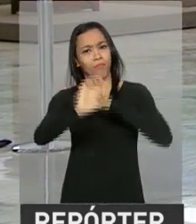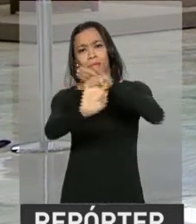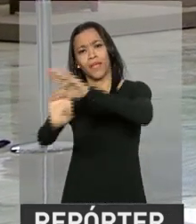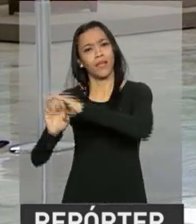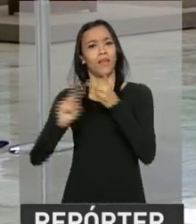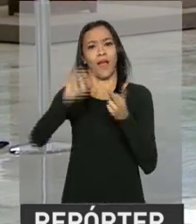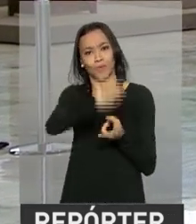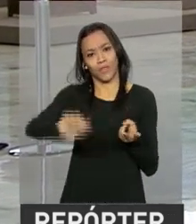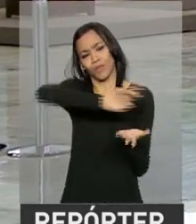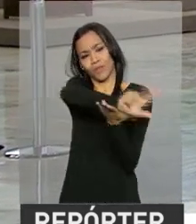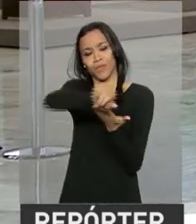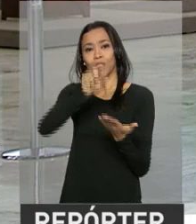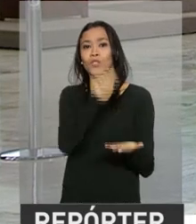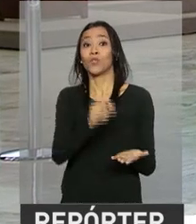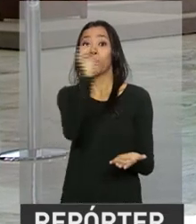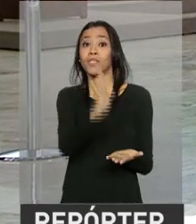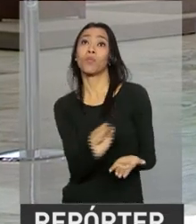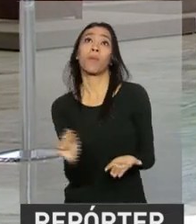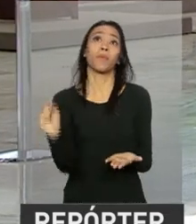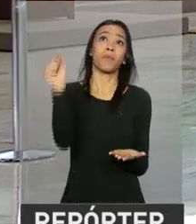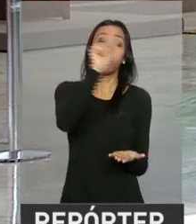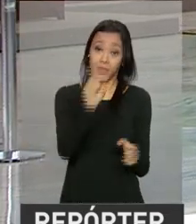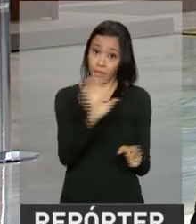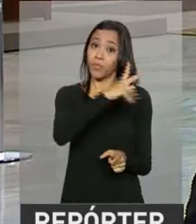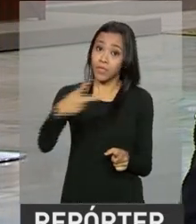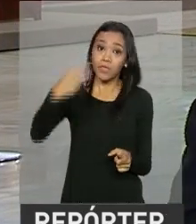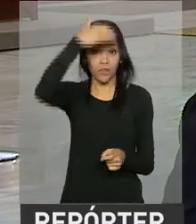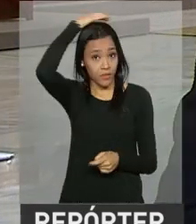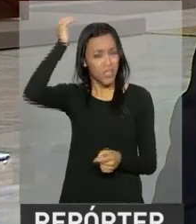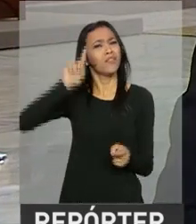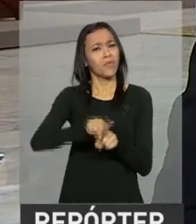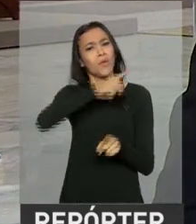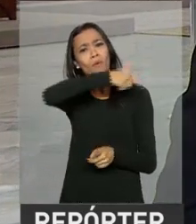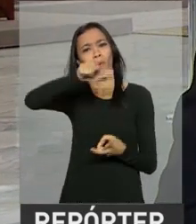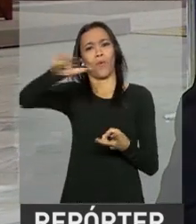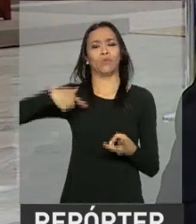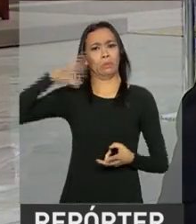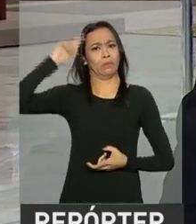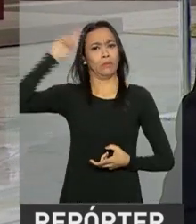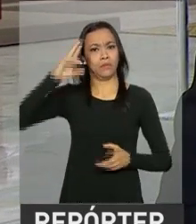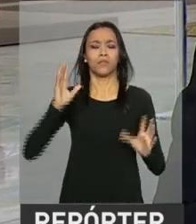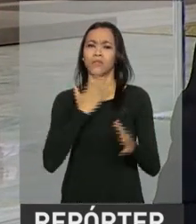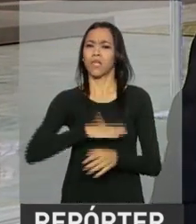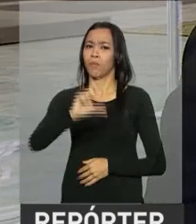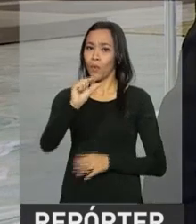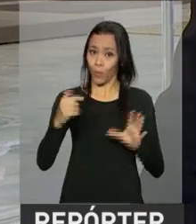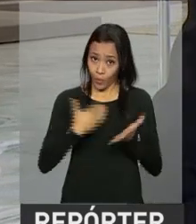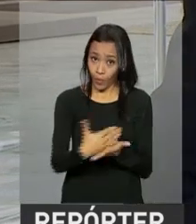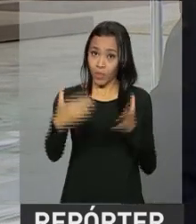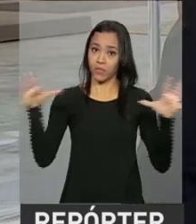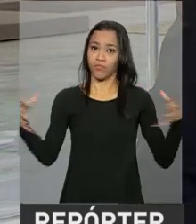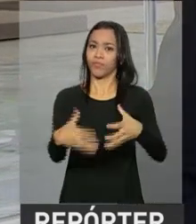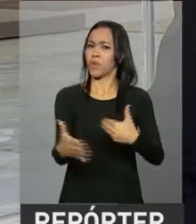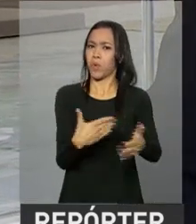todo o país esse encontro do presidente em exercício de outras autoridades com os representantes começa daqui a pouco como a gente vem falando